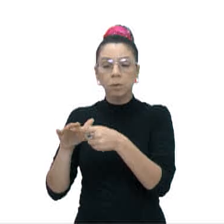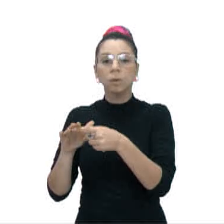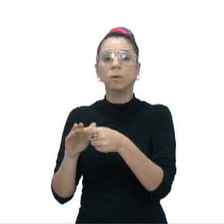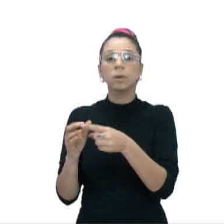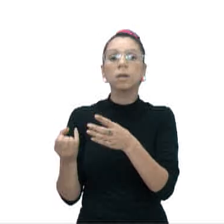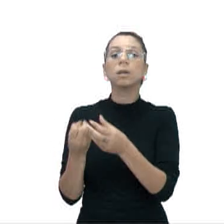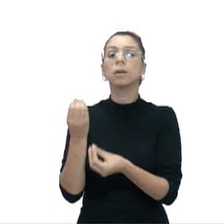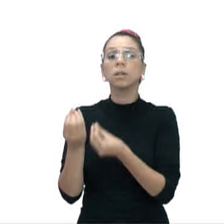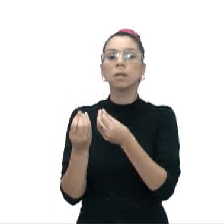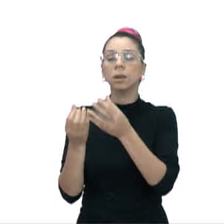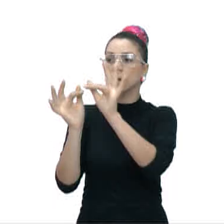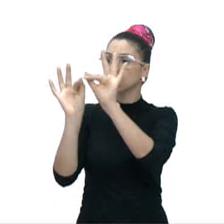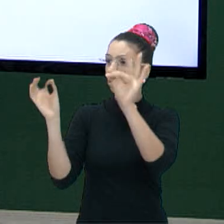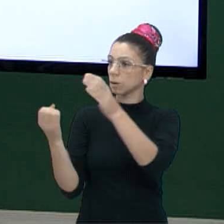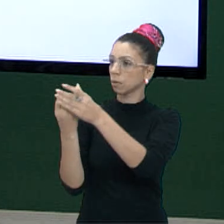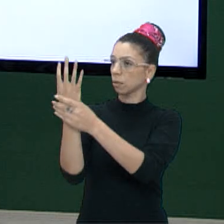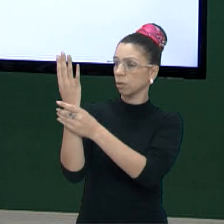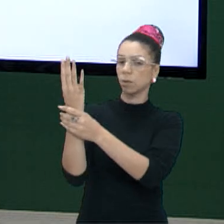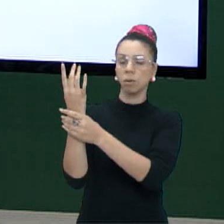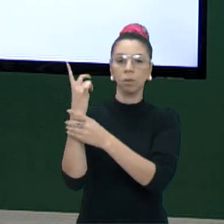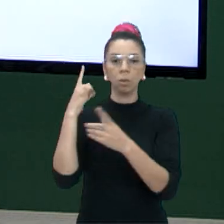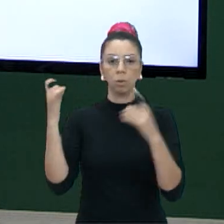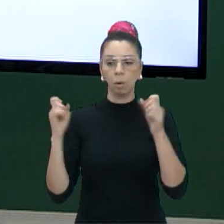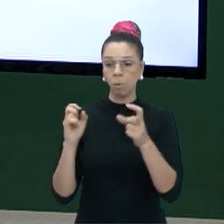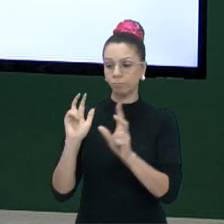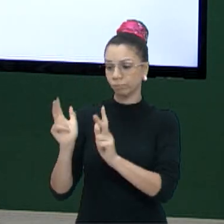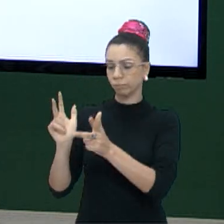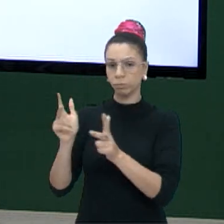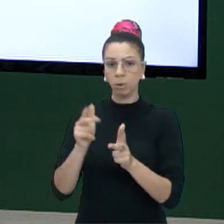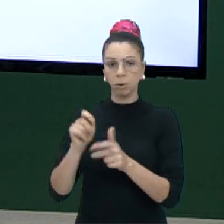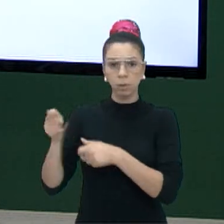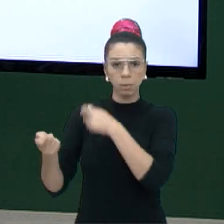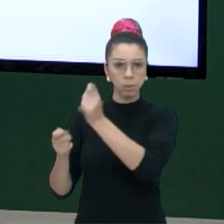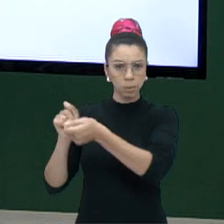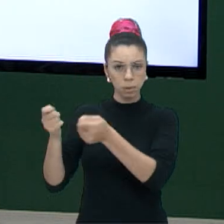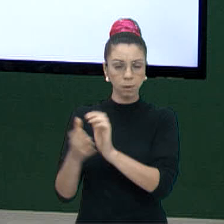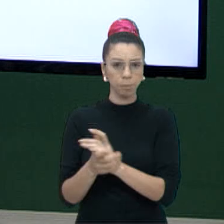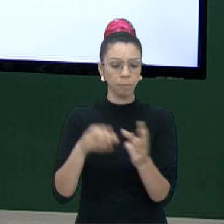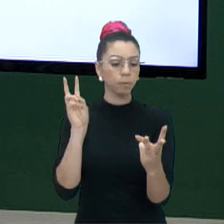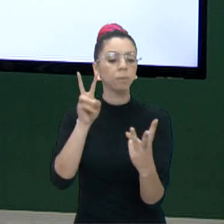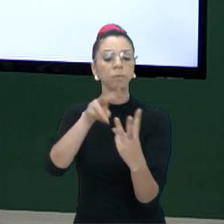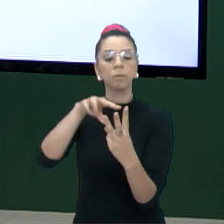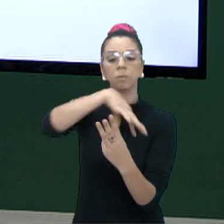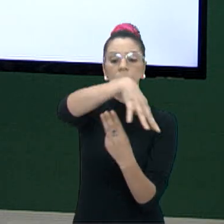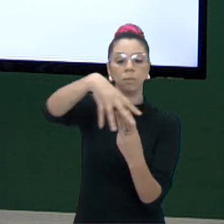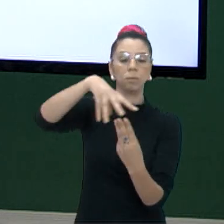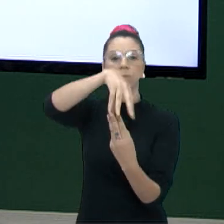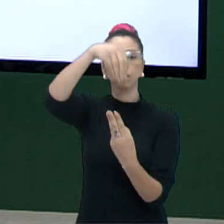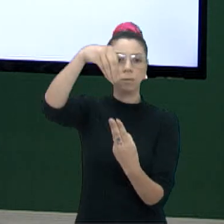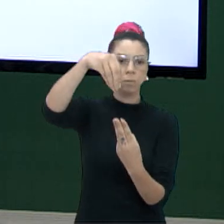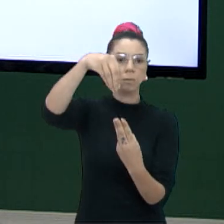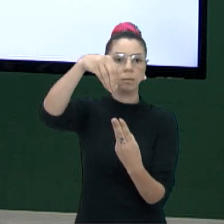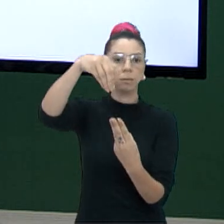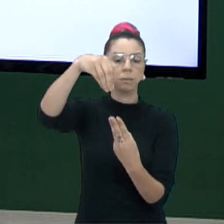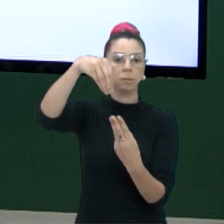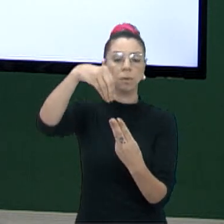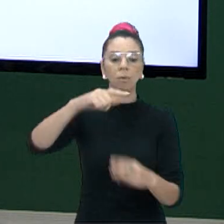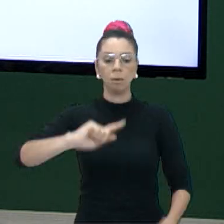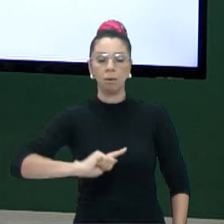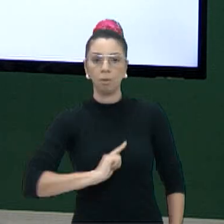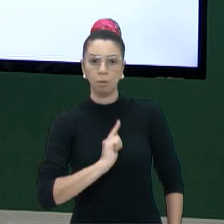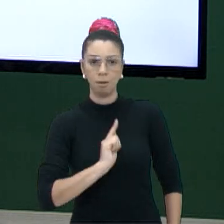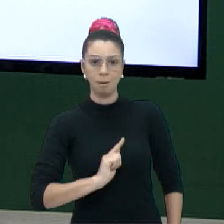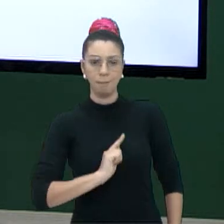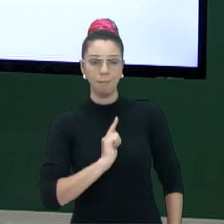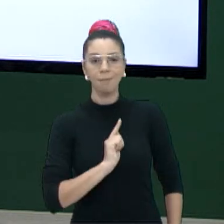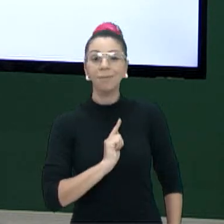sequência de sons. Esses 3 elementos juntos é aquilo que a gente chama de gramática